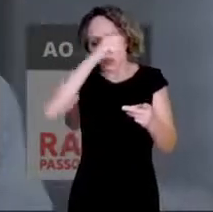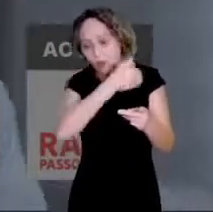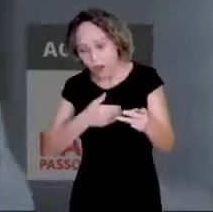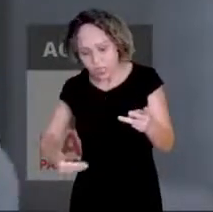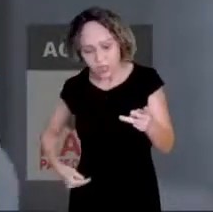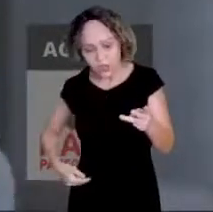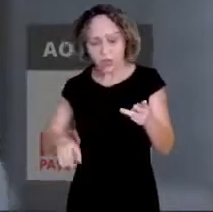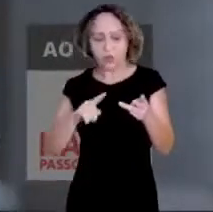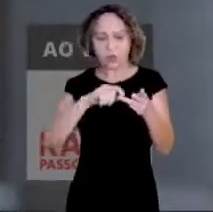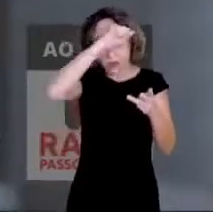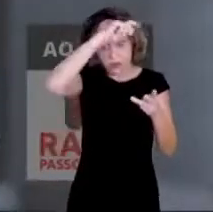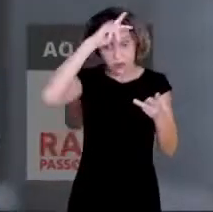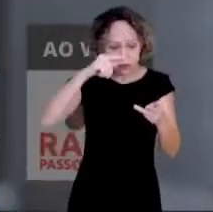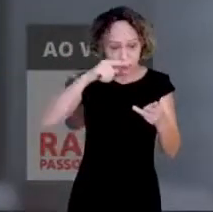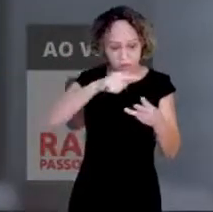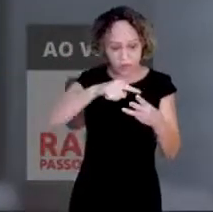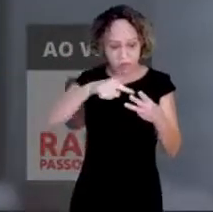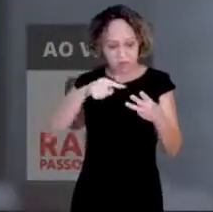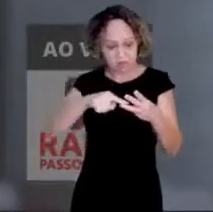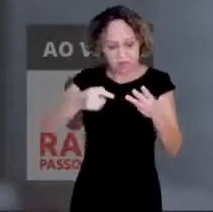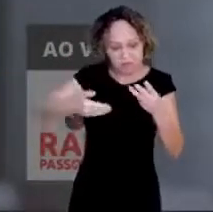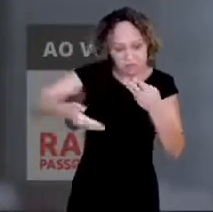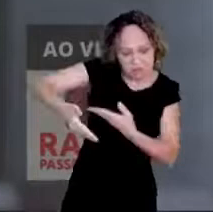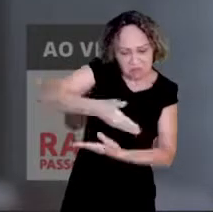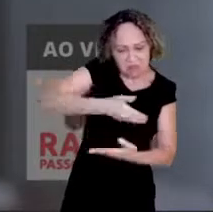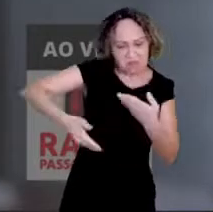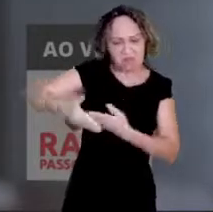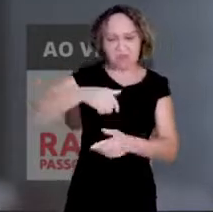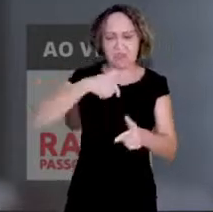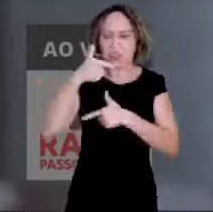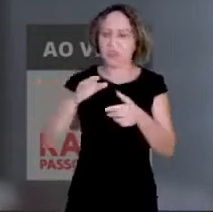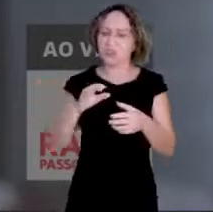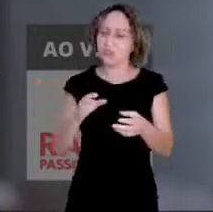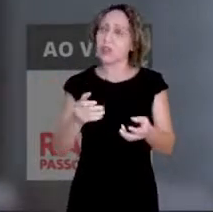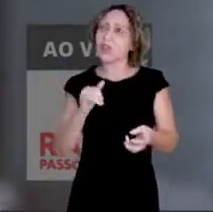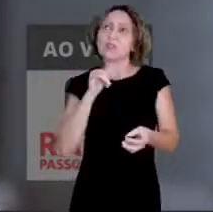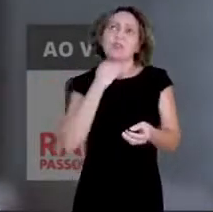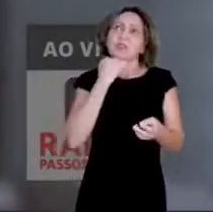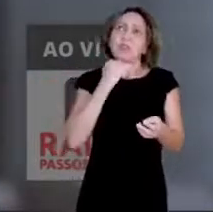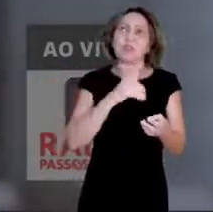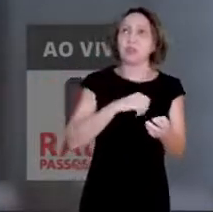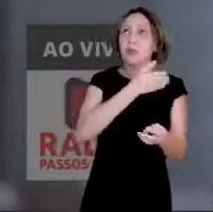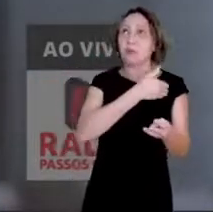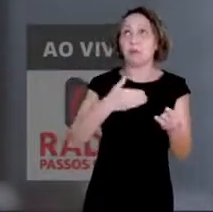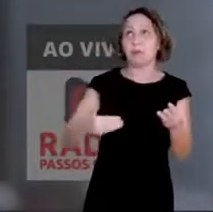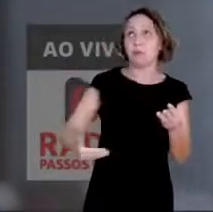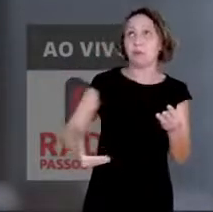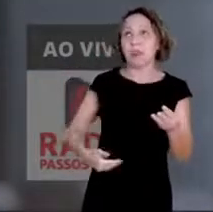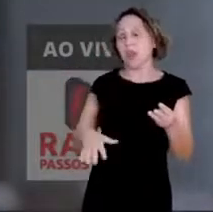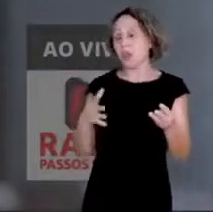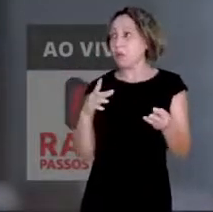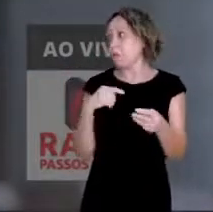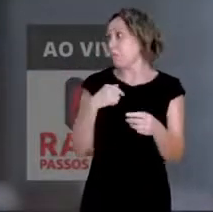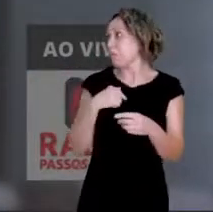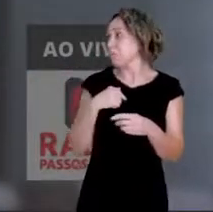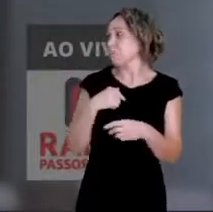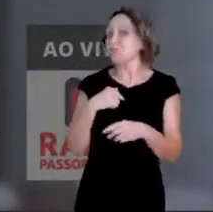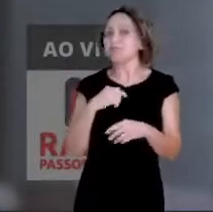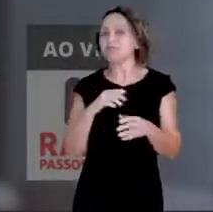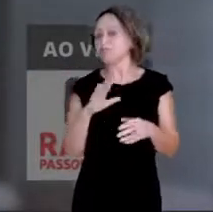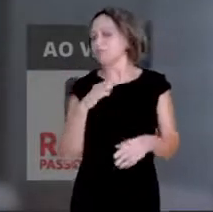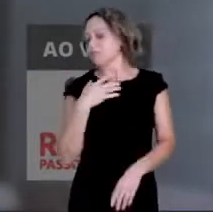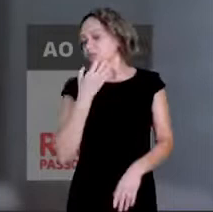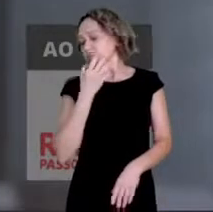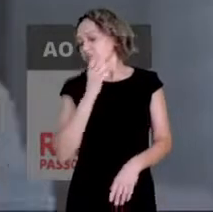é que a gente pode fazer as obras necessárias ao povo de cada estado. Eu tenho dito, ô Mário e